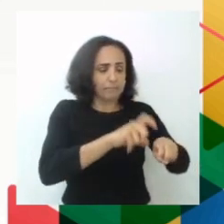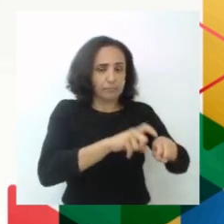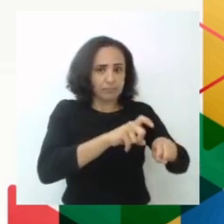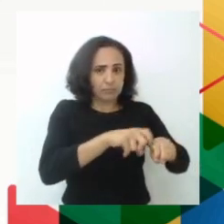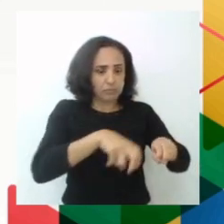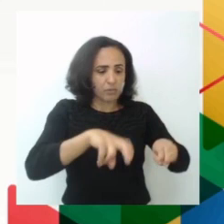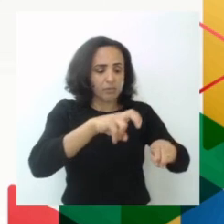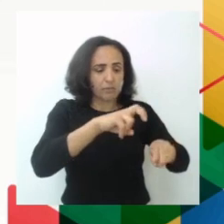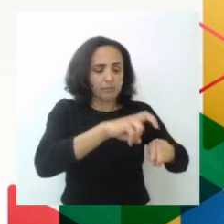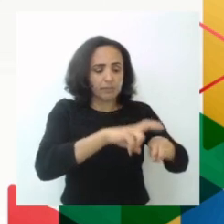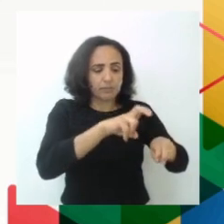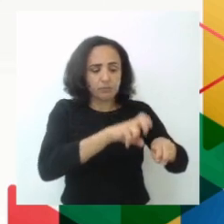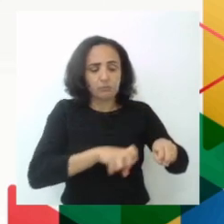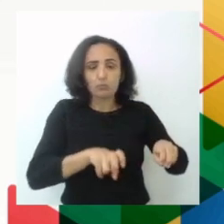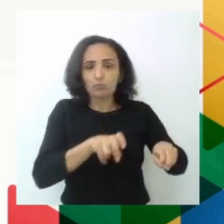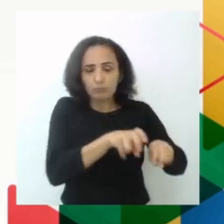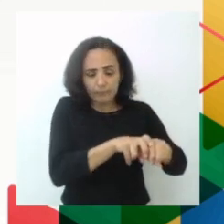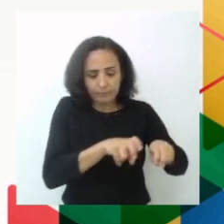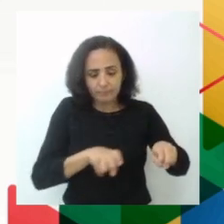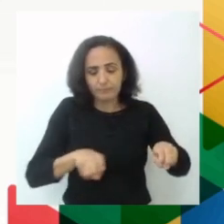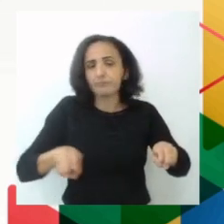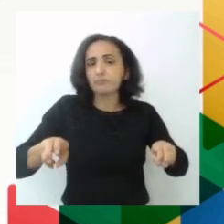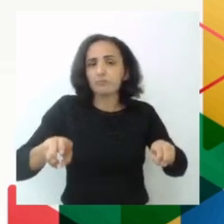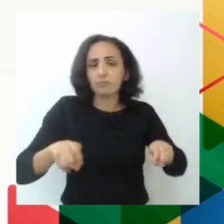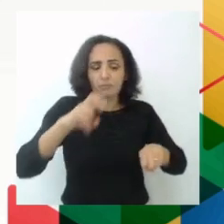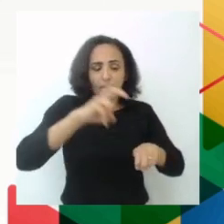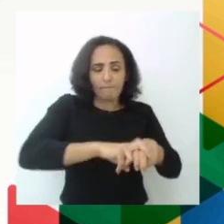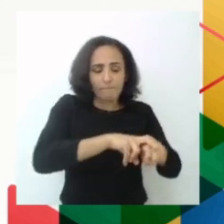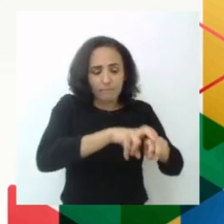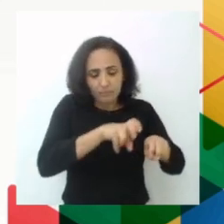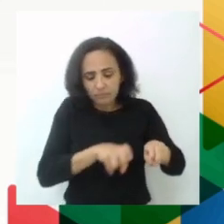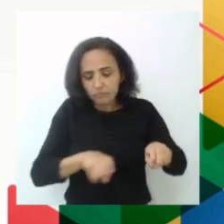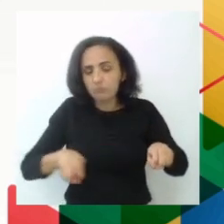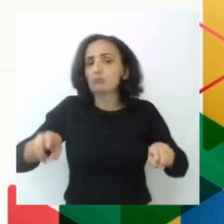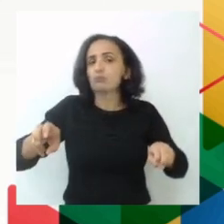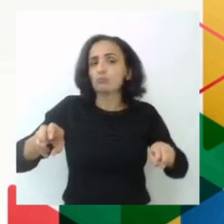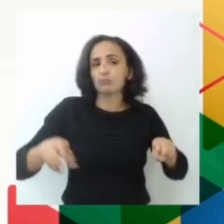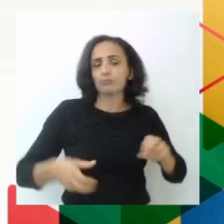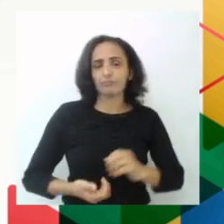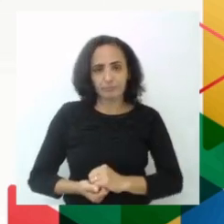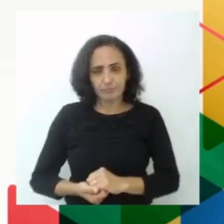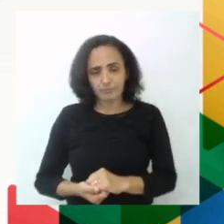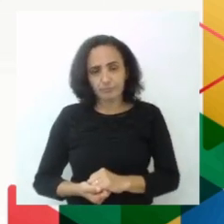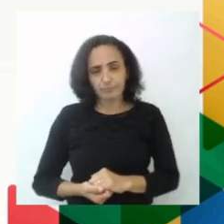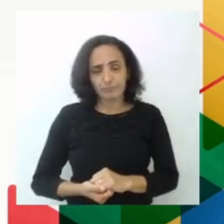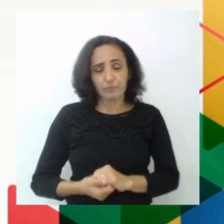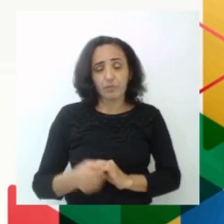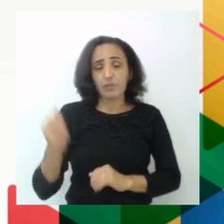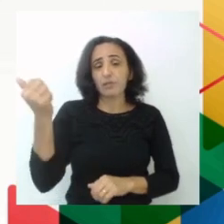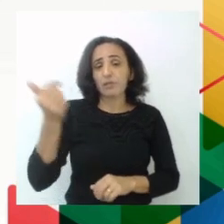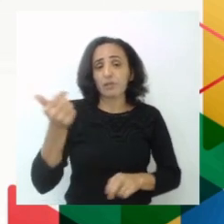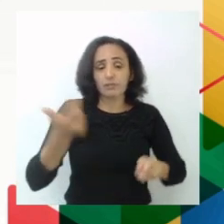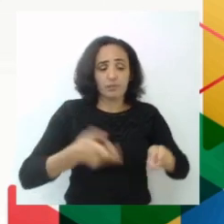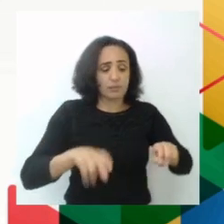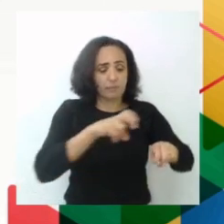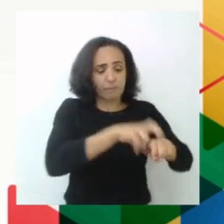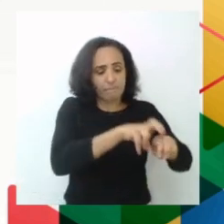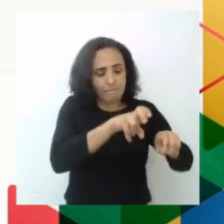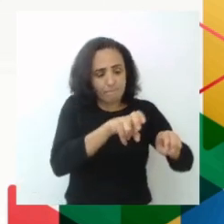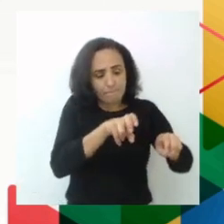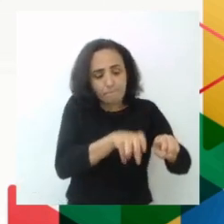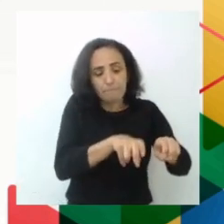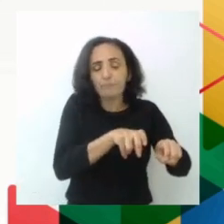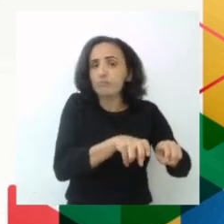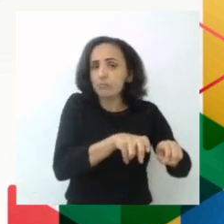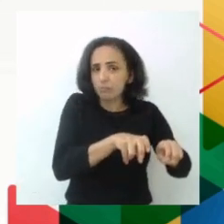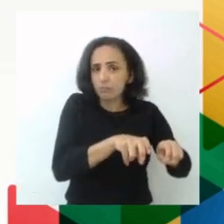8 possibilidades para a primeira pessoa aqui. A segunda poltrona, né, já não